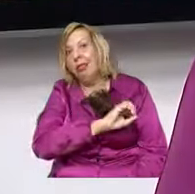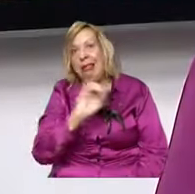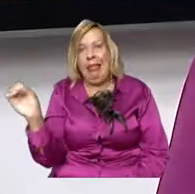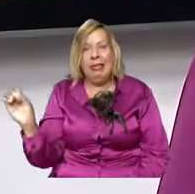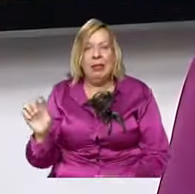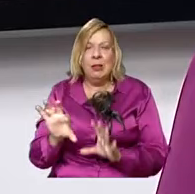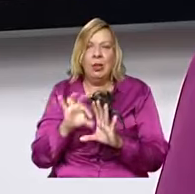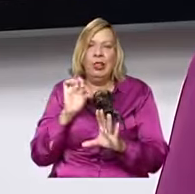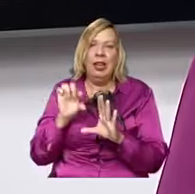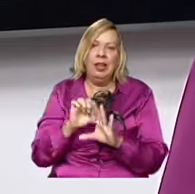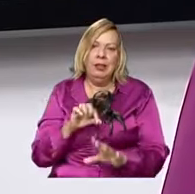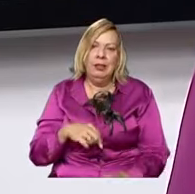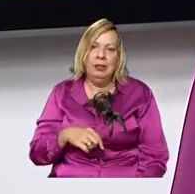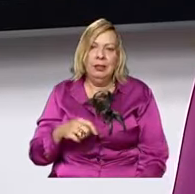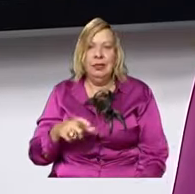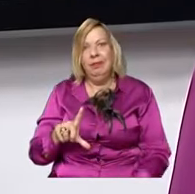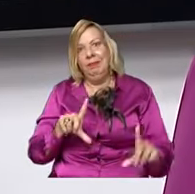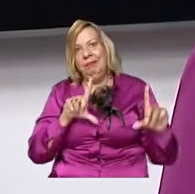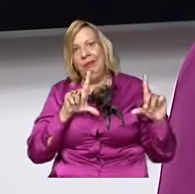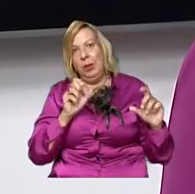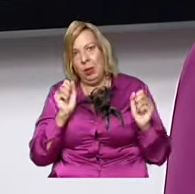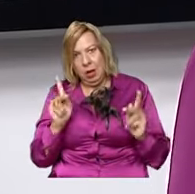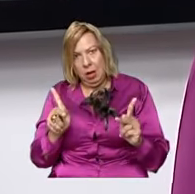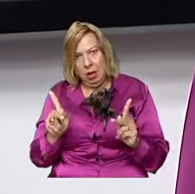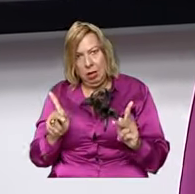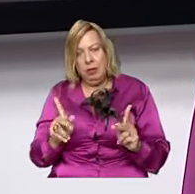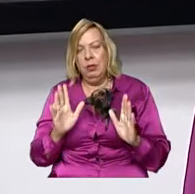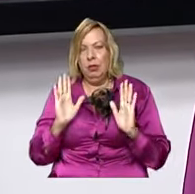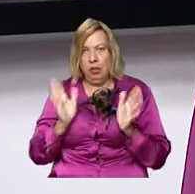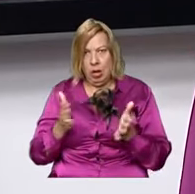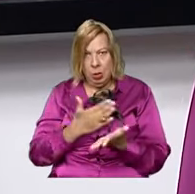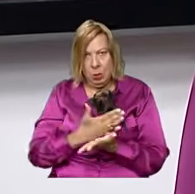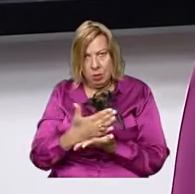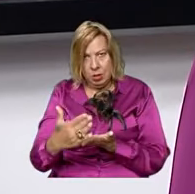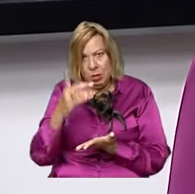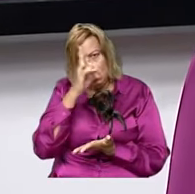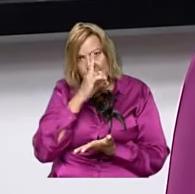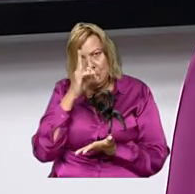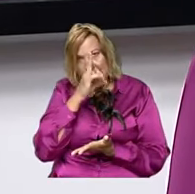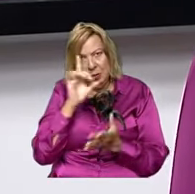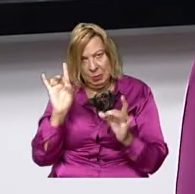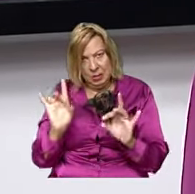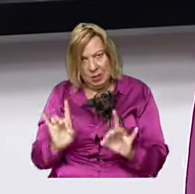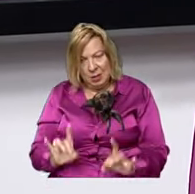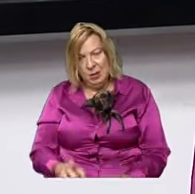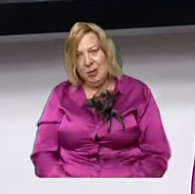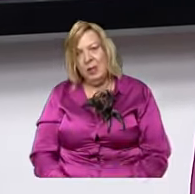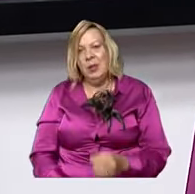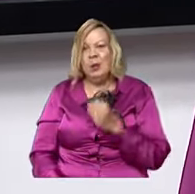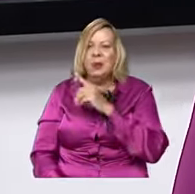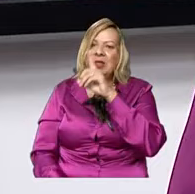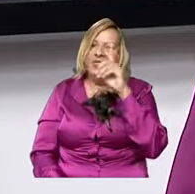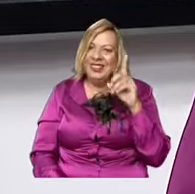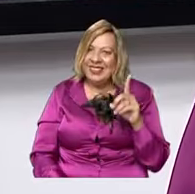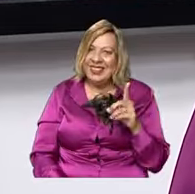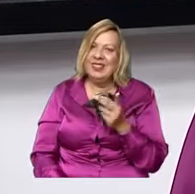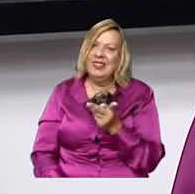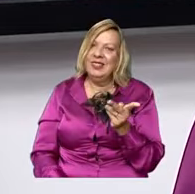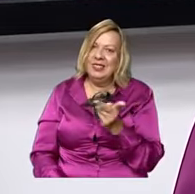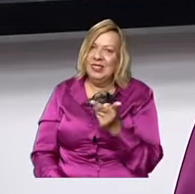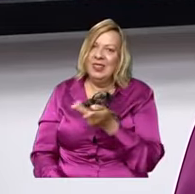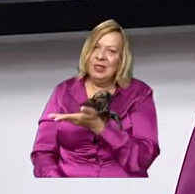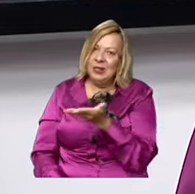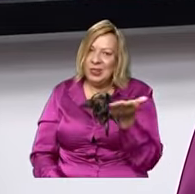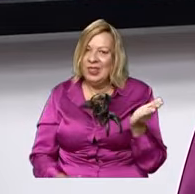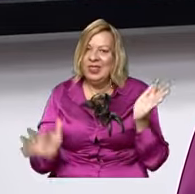não é, Júnior? É isso, Ana. No destaque, Ana, tá tudo ok? Podemos começar esse domingão especial do Dia das Mães? Bom dia, Júnior. Bom dia, Jaque. Bom dia a todos.